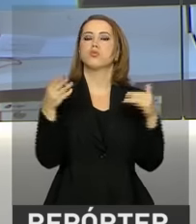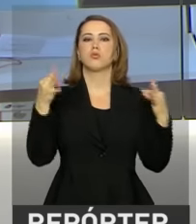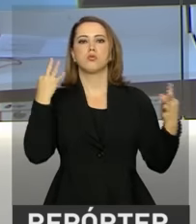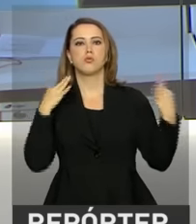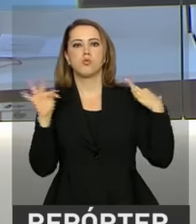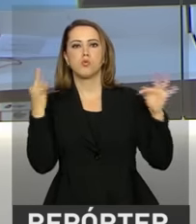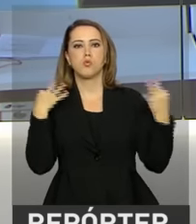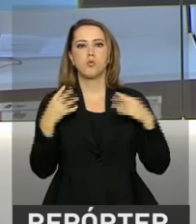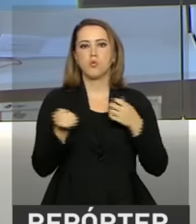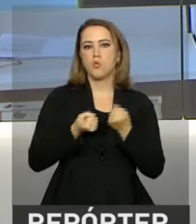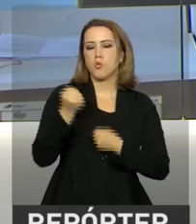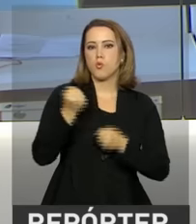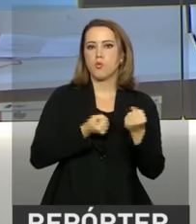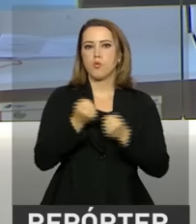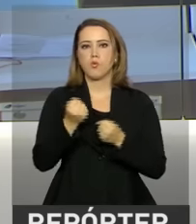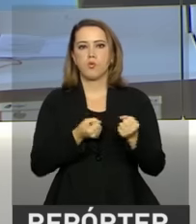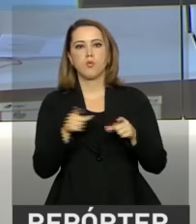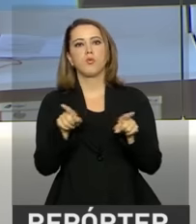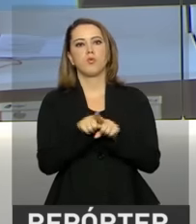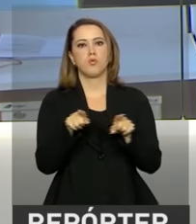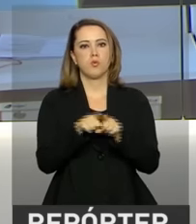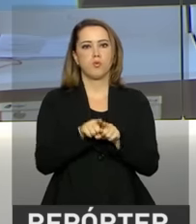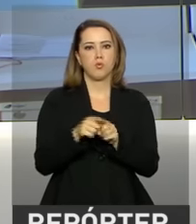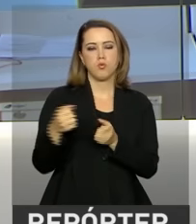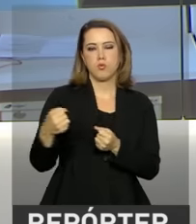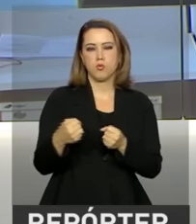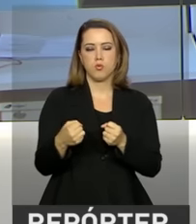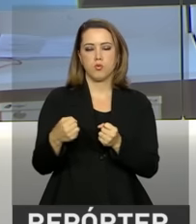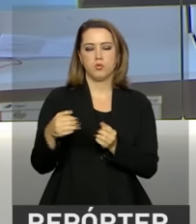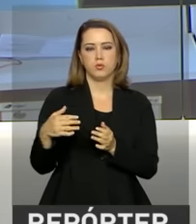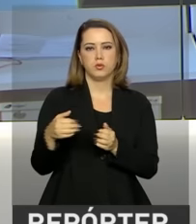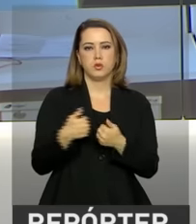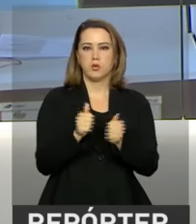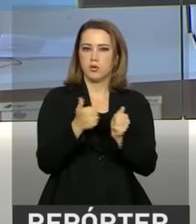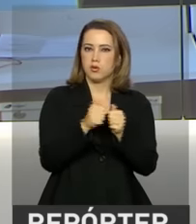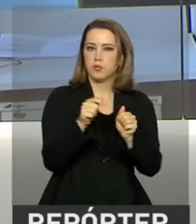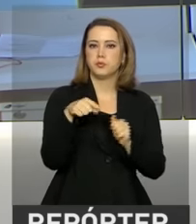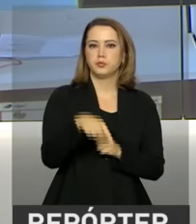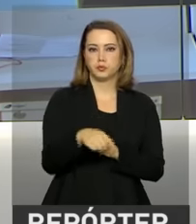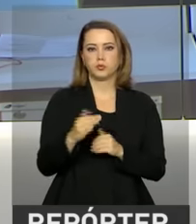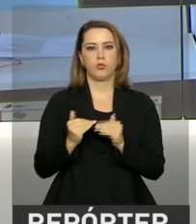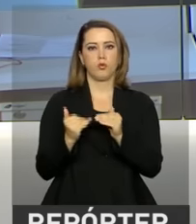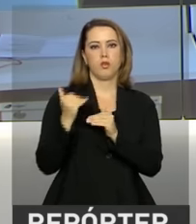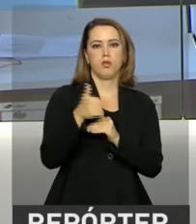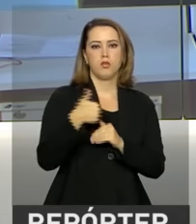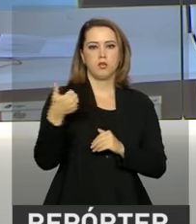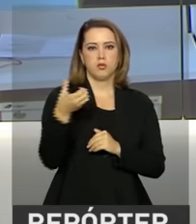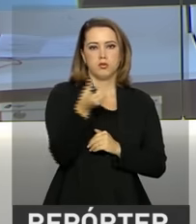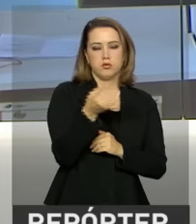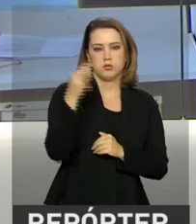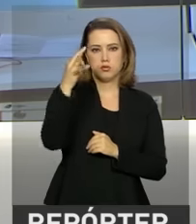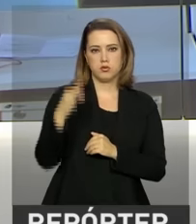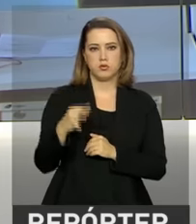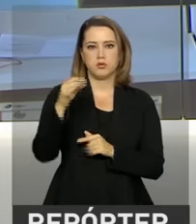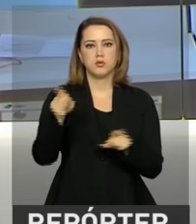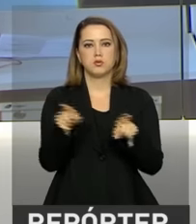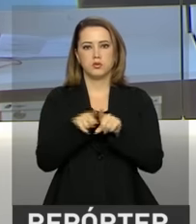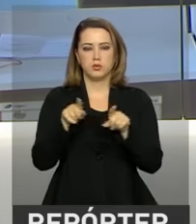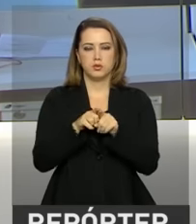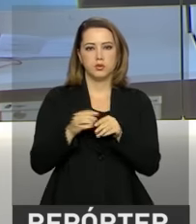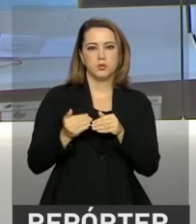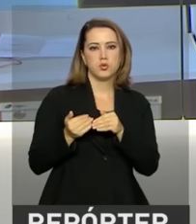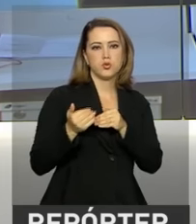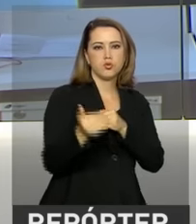veículos de viagens e transporte rodoviário a alta deve passar de 16% além de expandir o